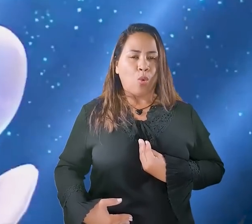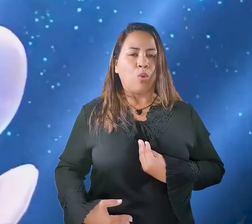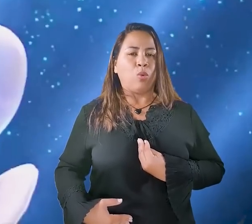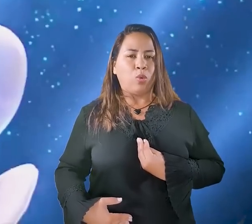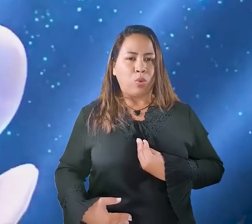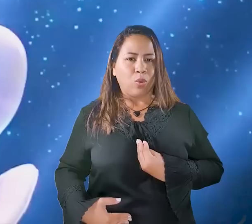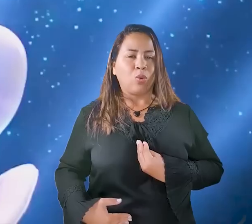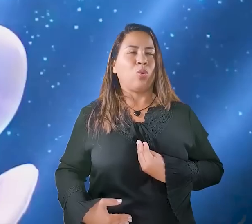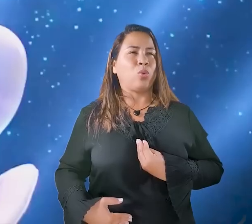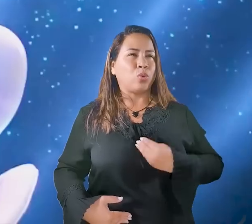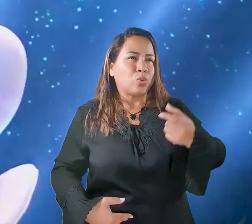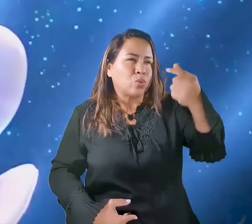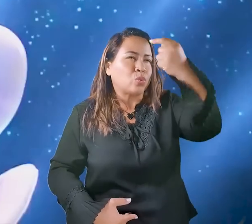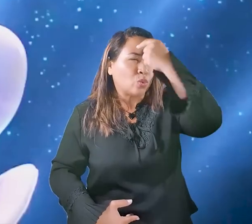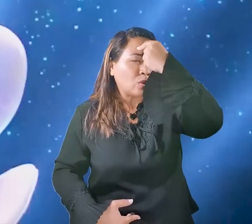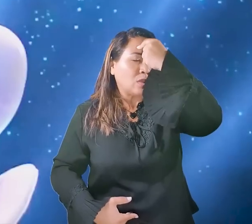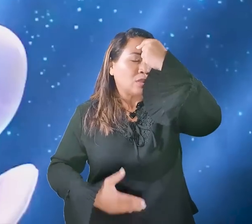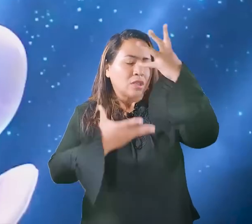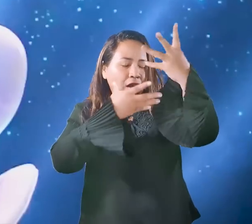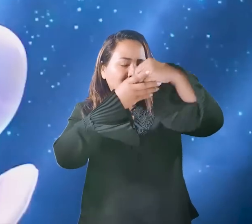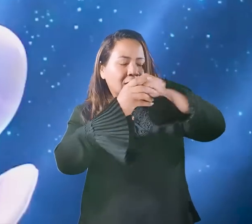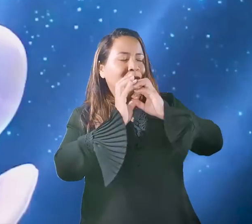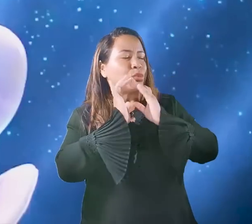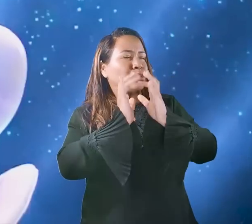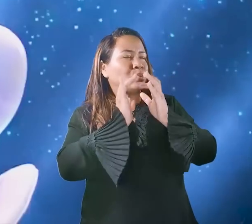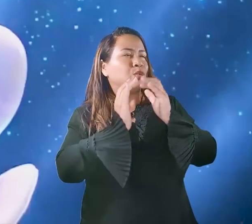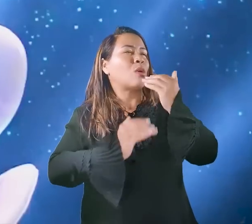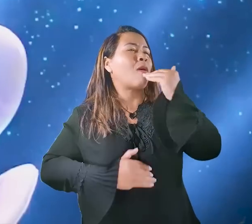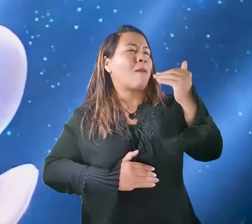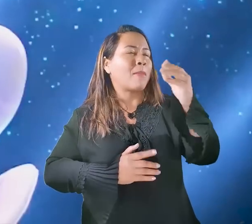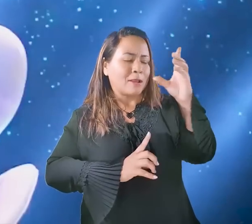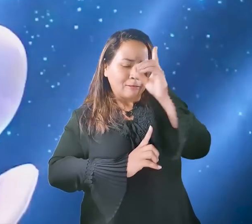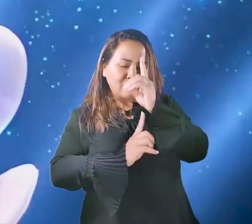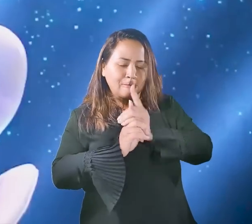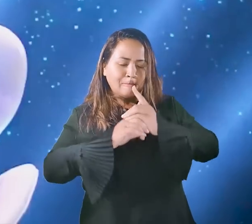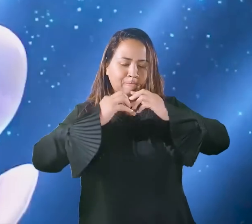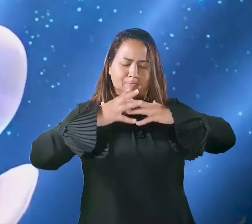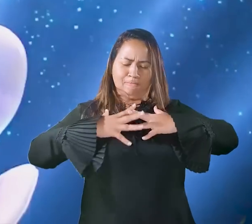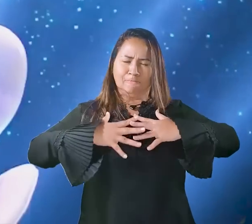Consciência que está na minha vida. Limpa, elimina